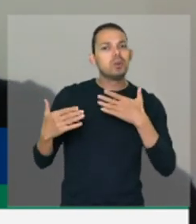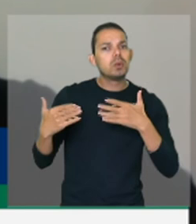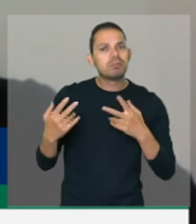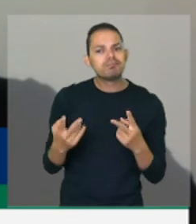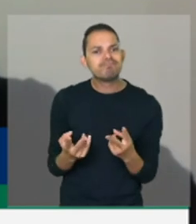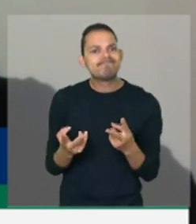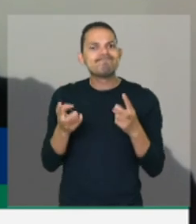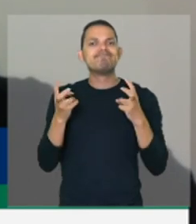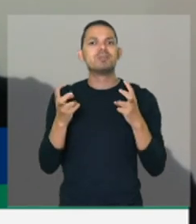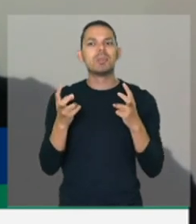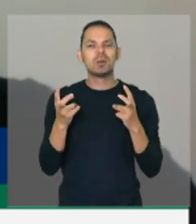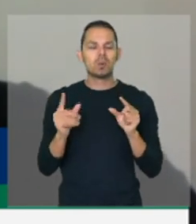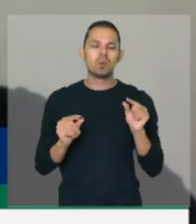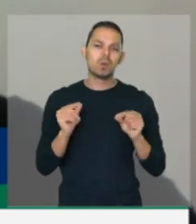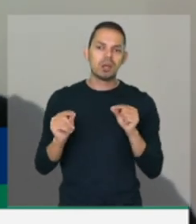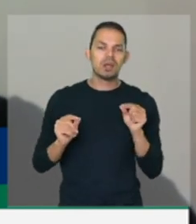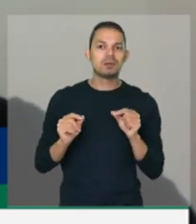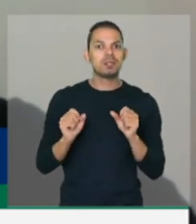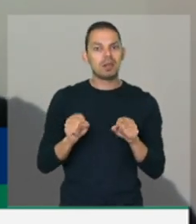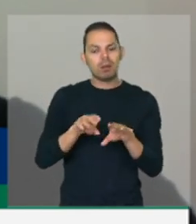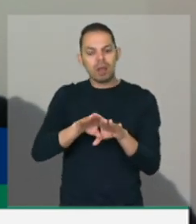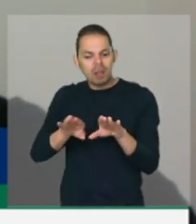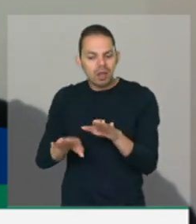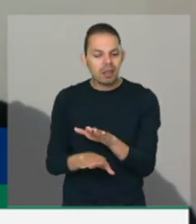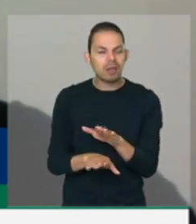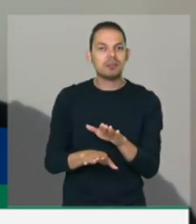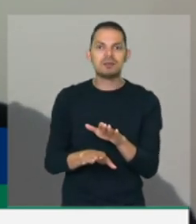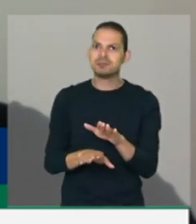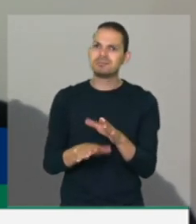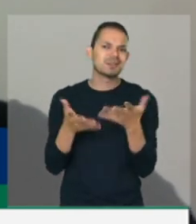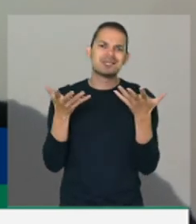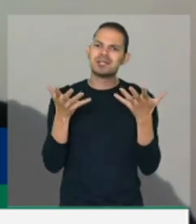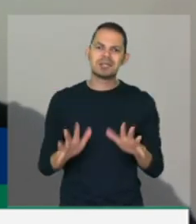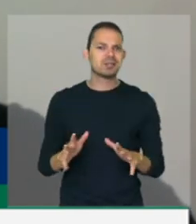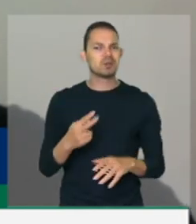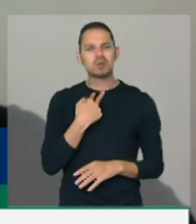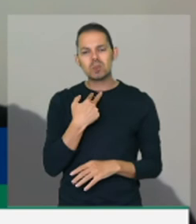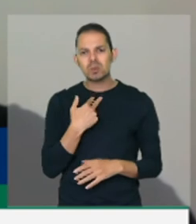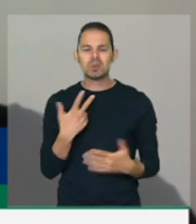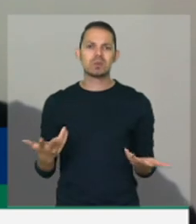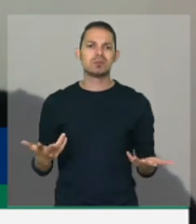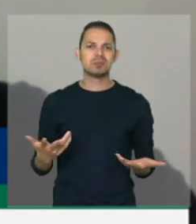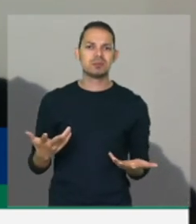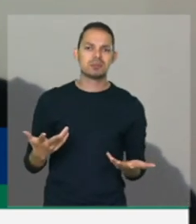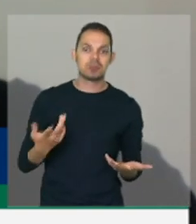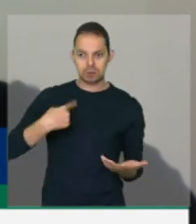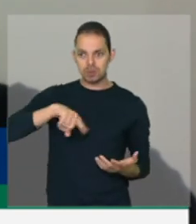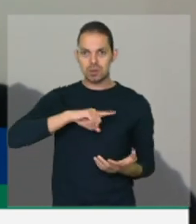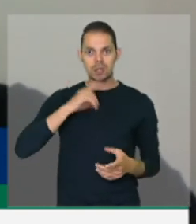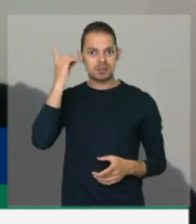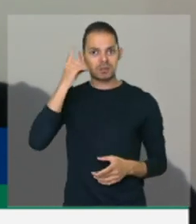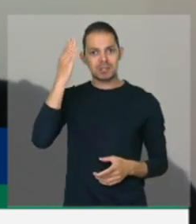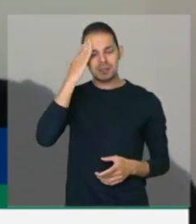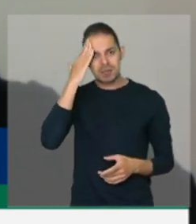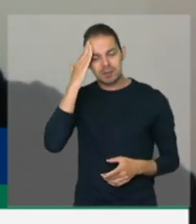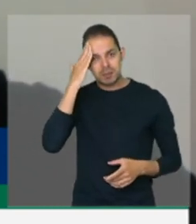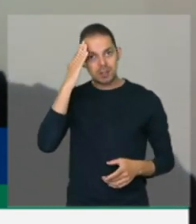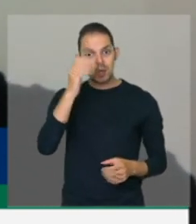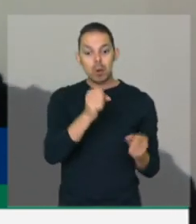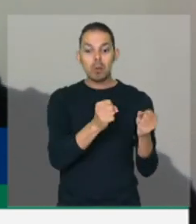poderia ser subjugado. Isso é inadmissível por todos nós, parlamentares, pois o nosso poder não